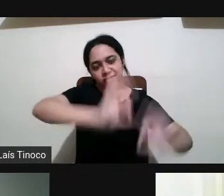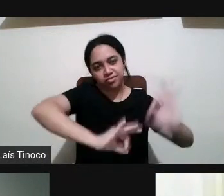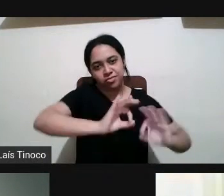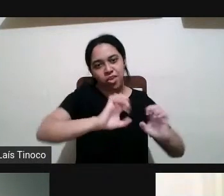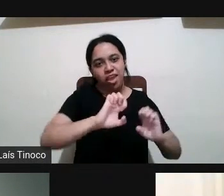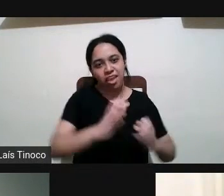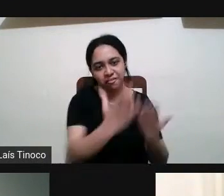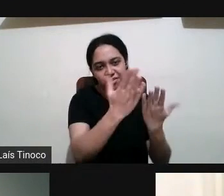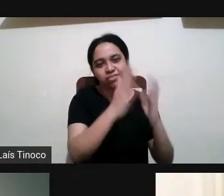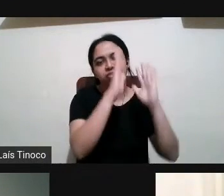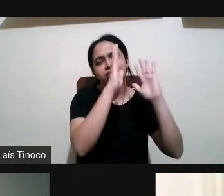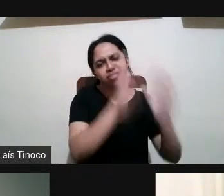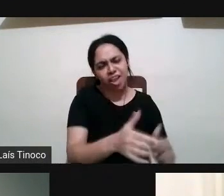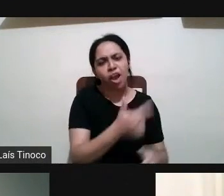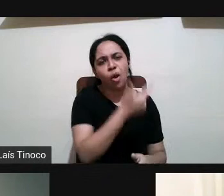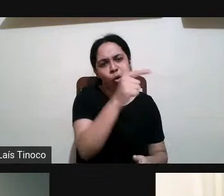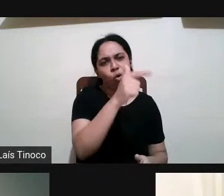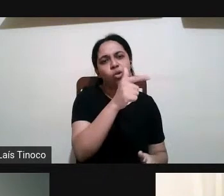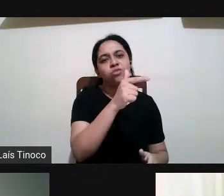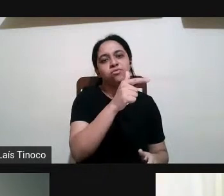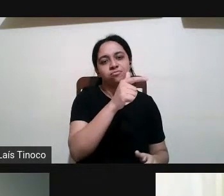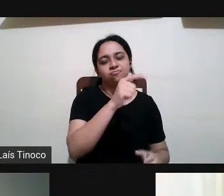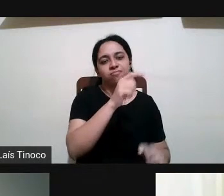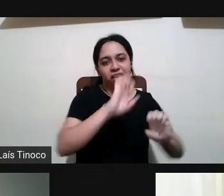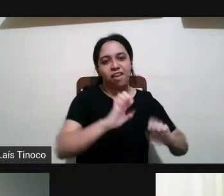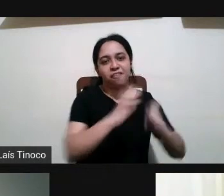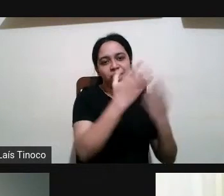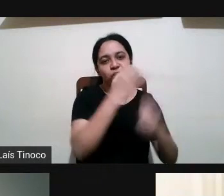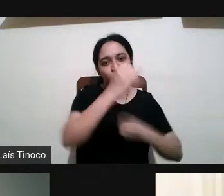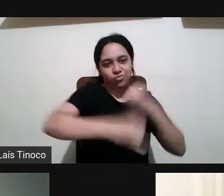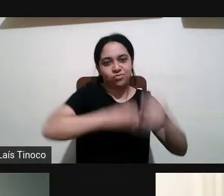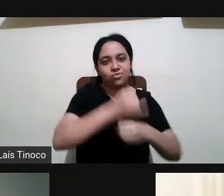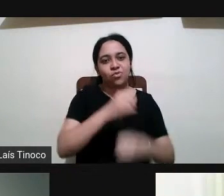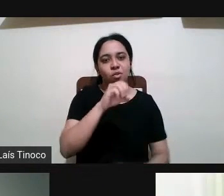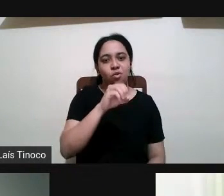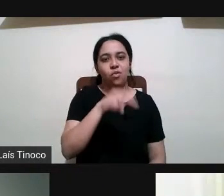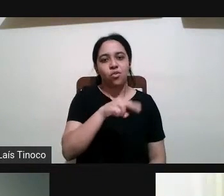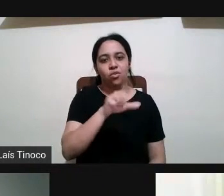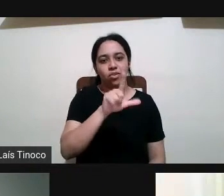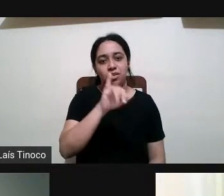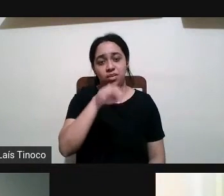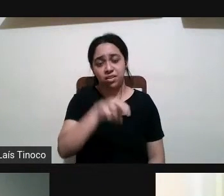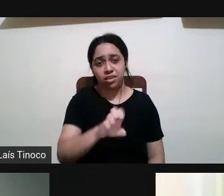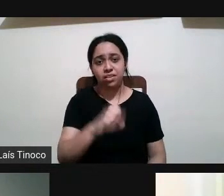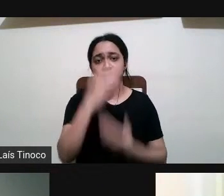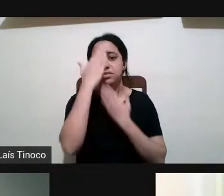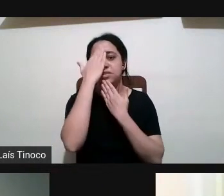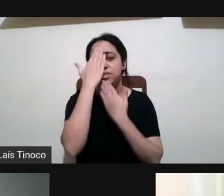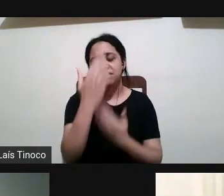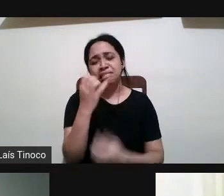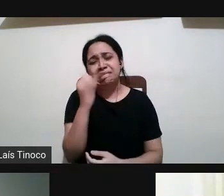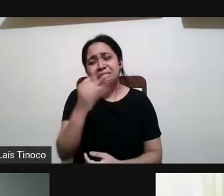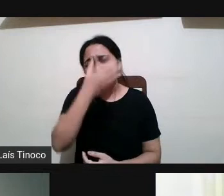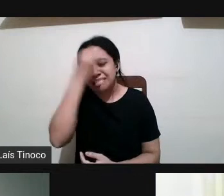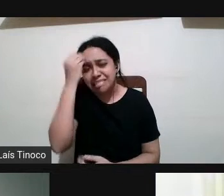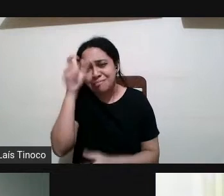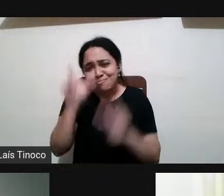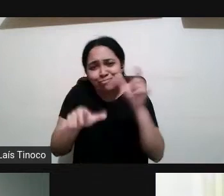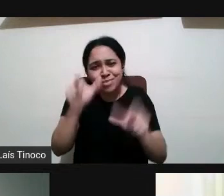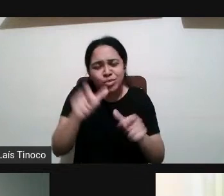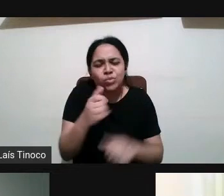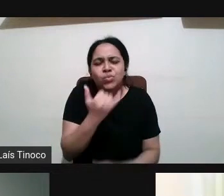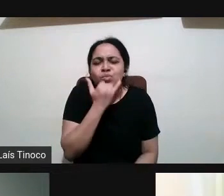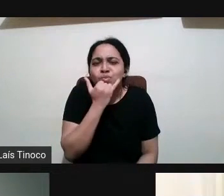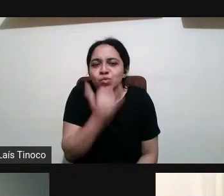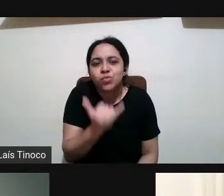ter feito um outro evento online. Então, eu só tenho a agradecer, se eu esqueci alguém, me desculpe, mas eu estou grata